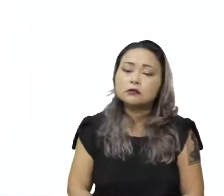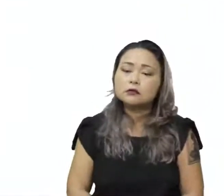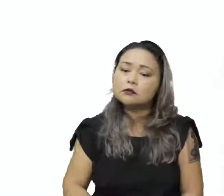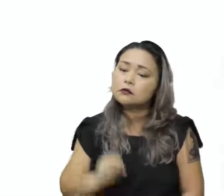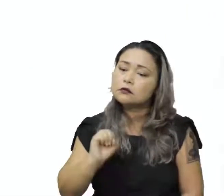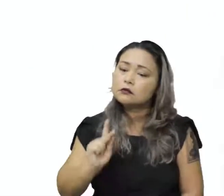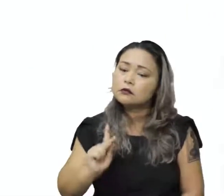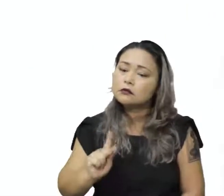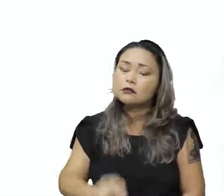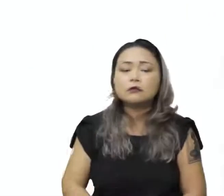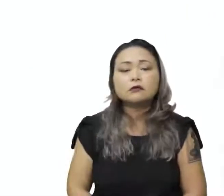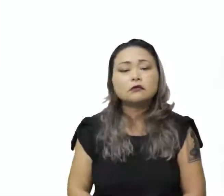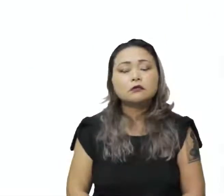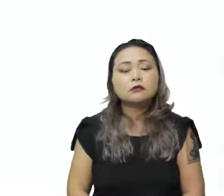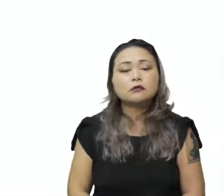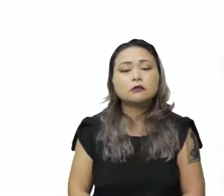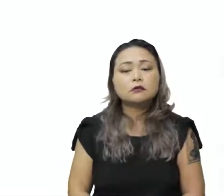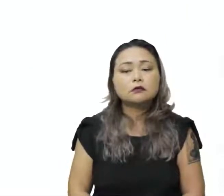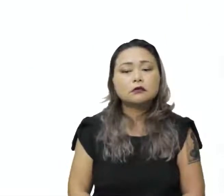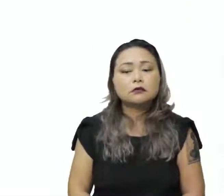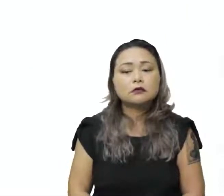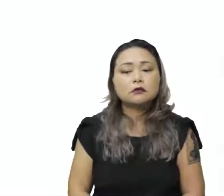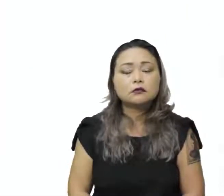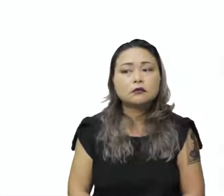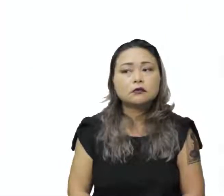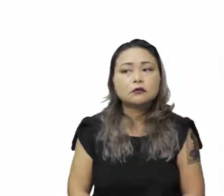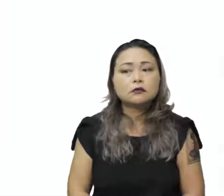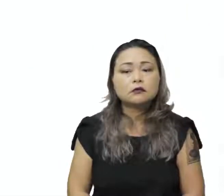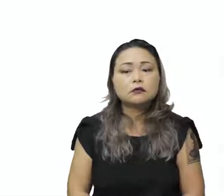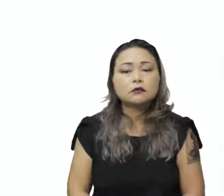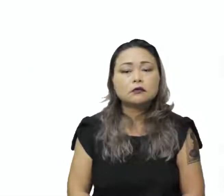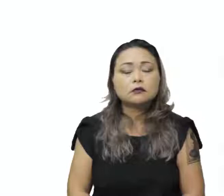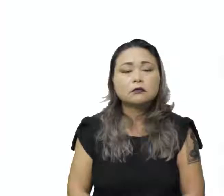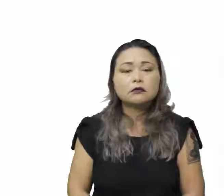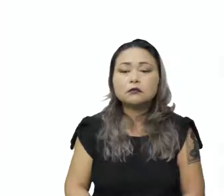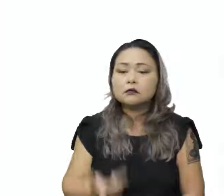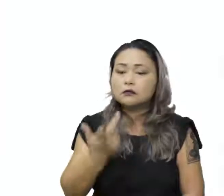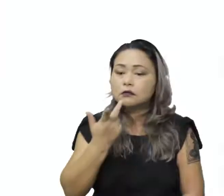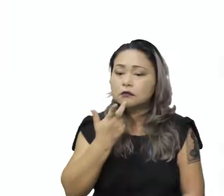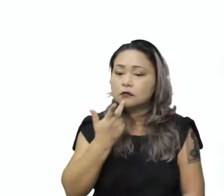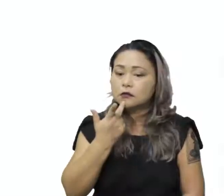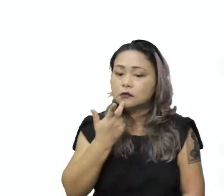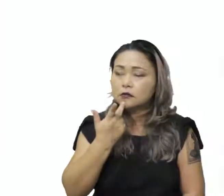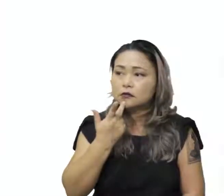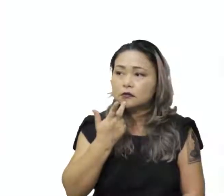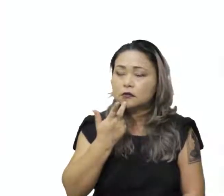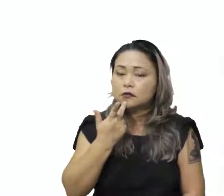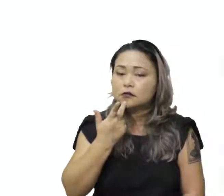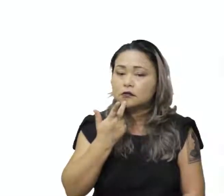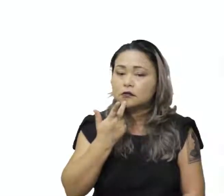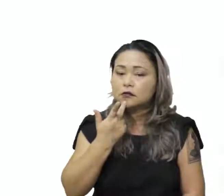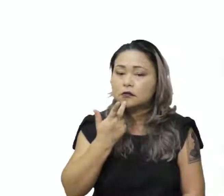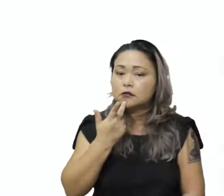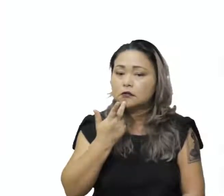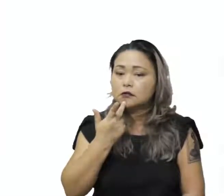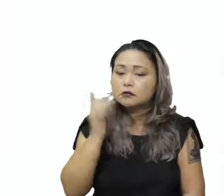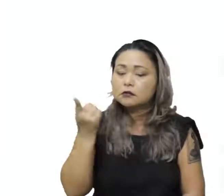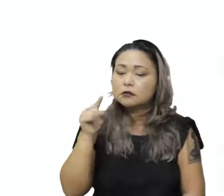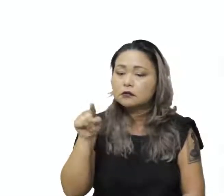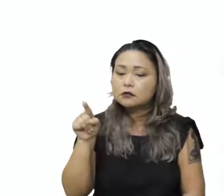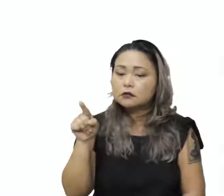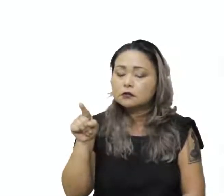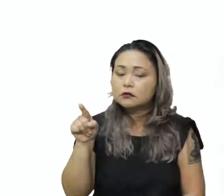Ok? Você tem aqui o que eu estava falando agora há pouco. Isso aqui é a região sudeste.